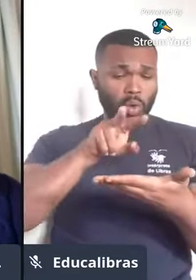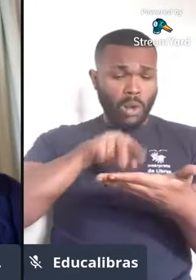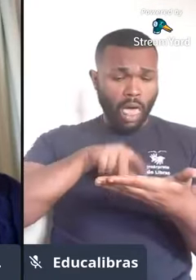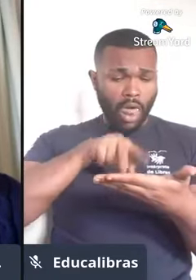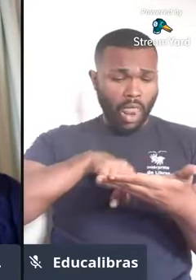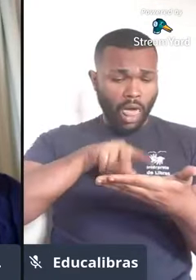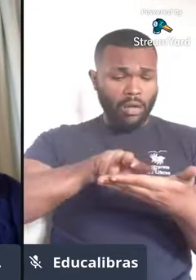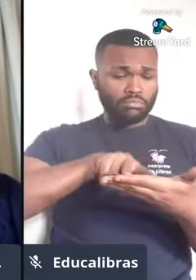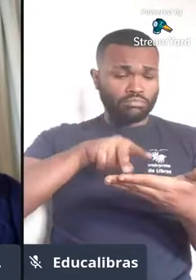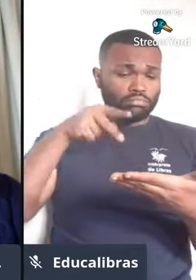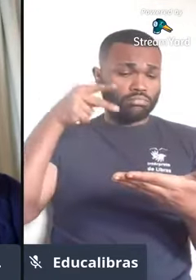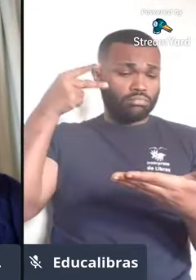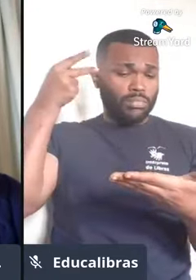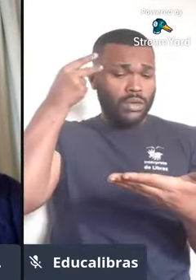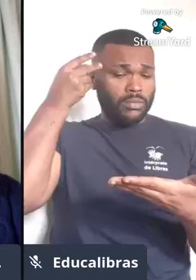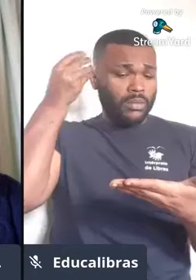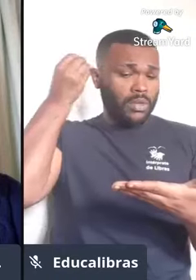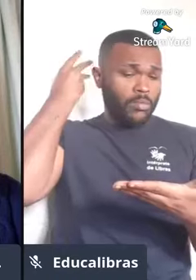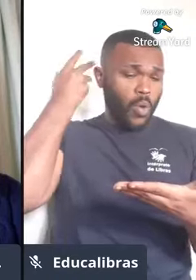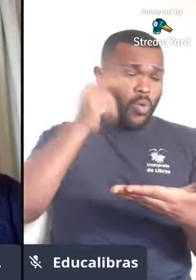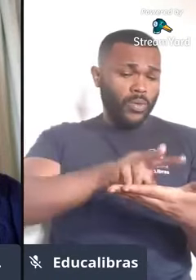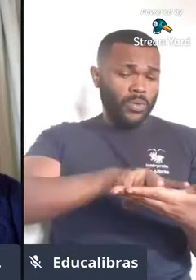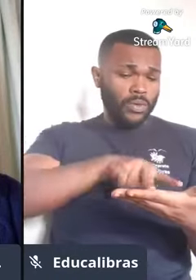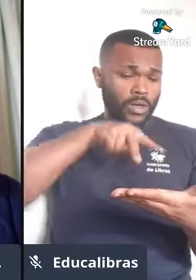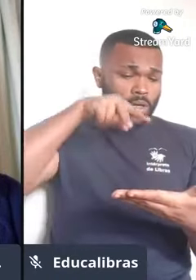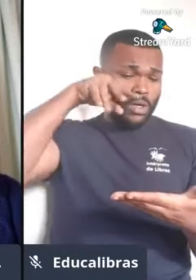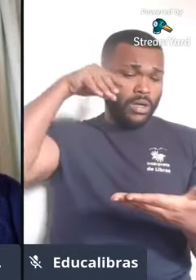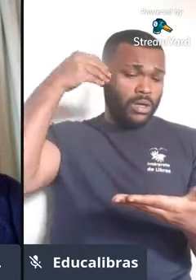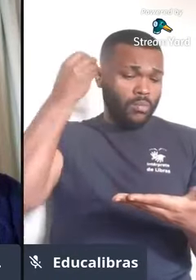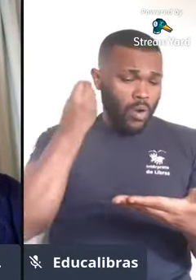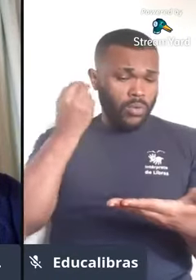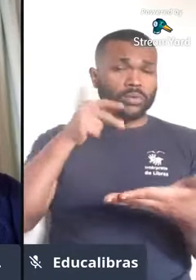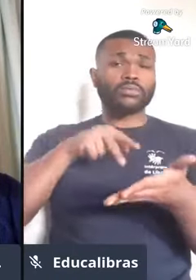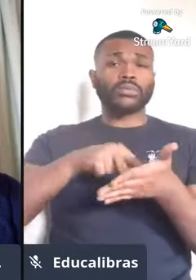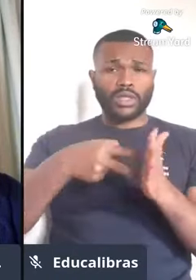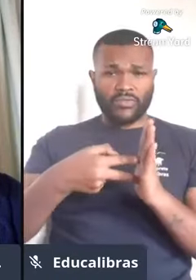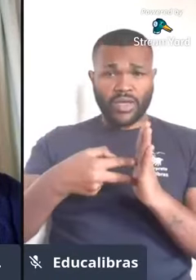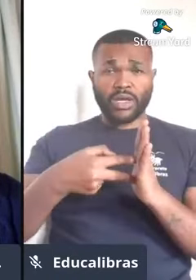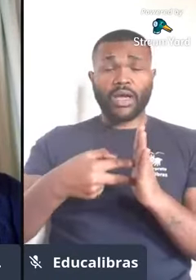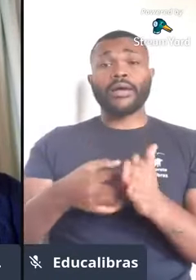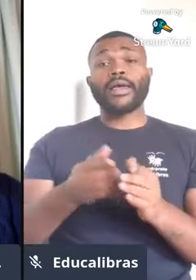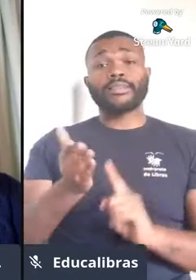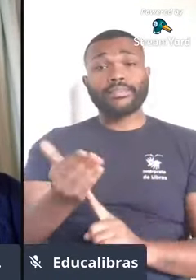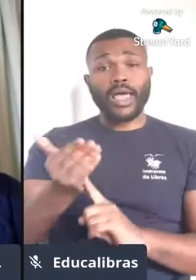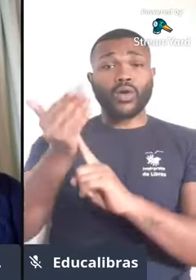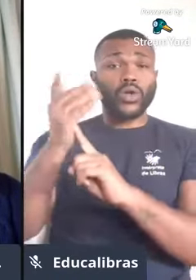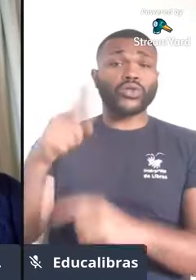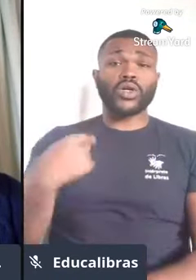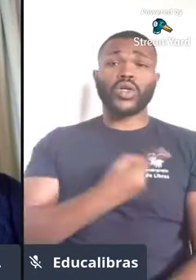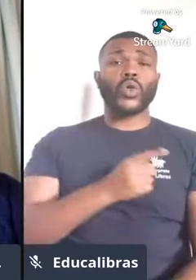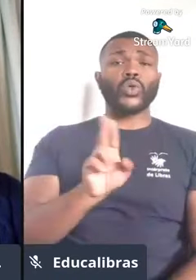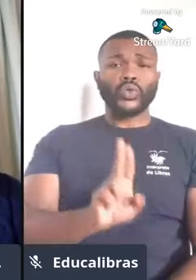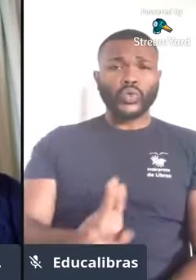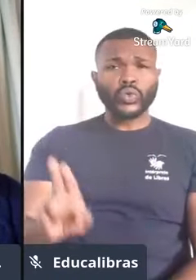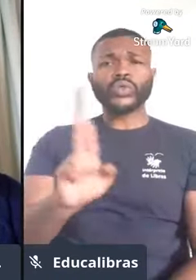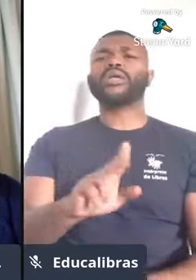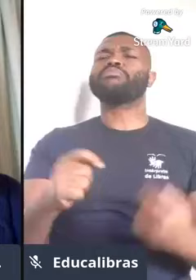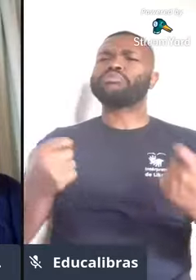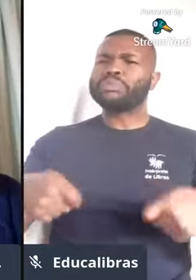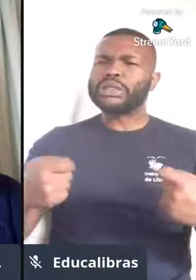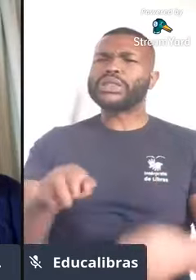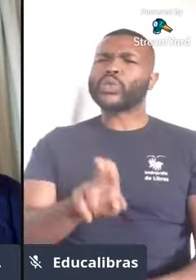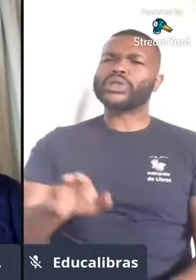há tecnologia de diferentes tipos que a gente ainda não usa e que deveríamos utilizar, a exemplo desse